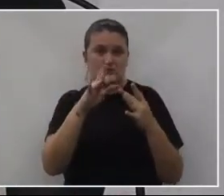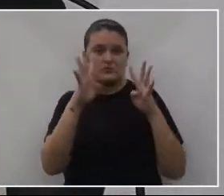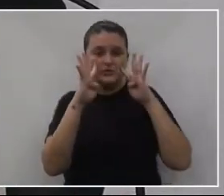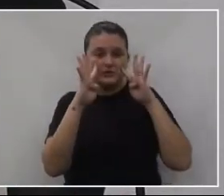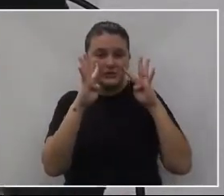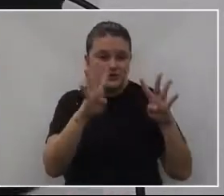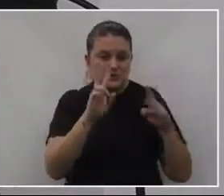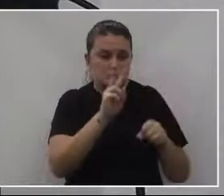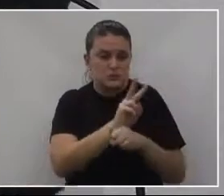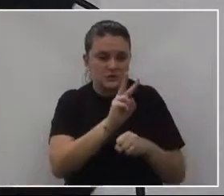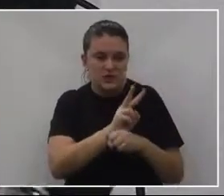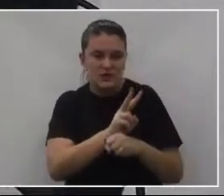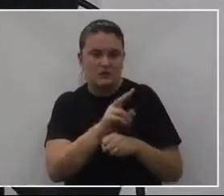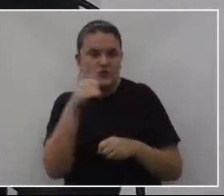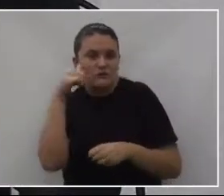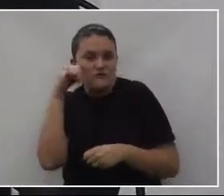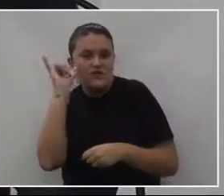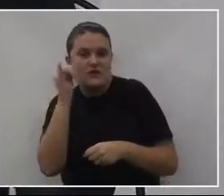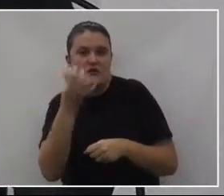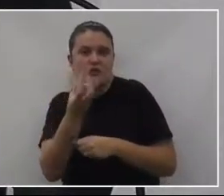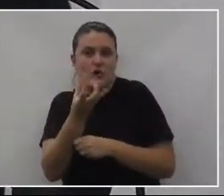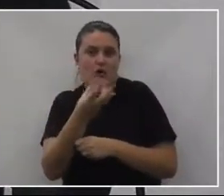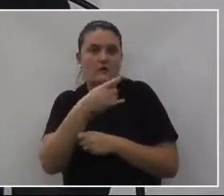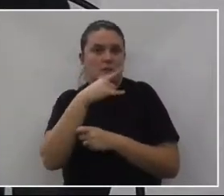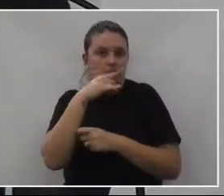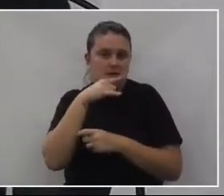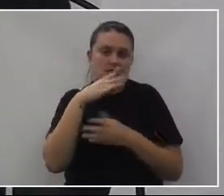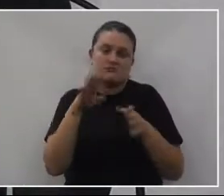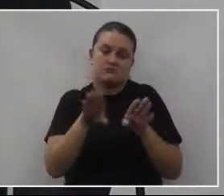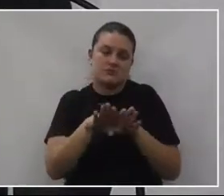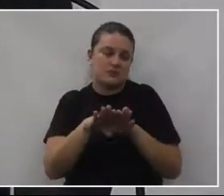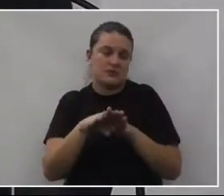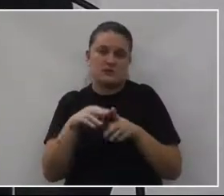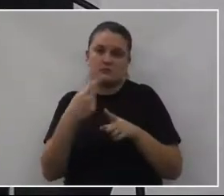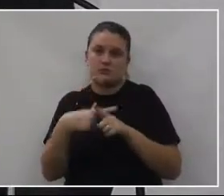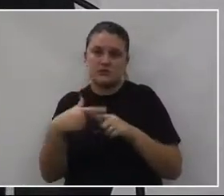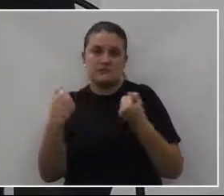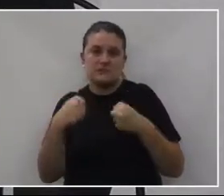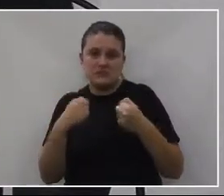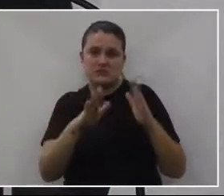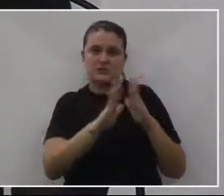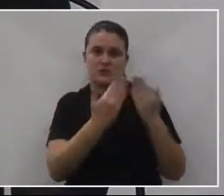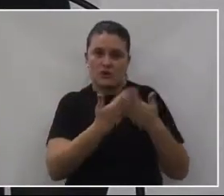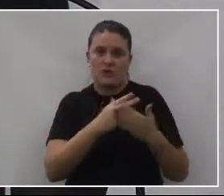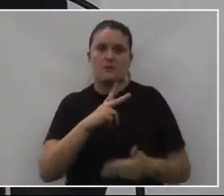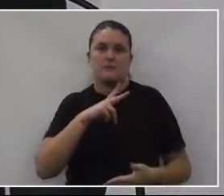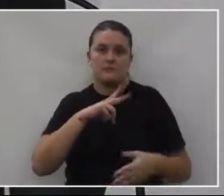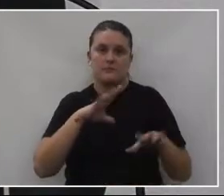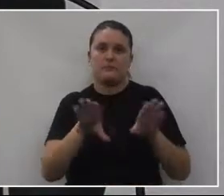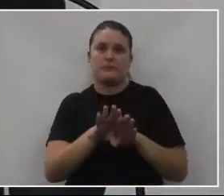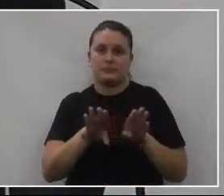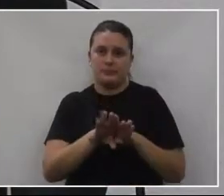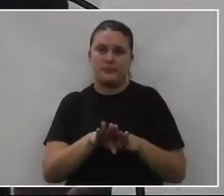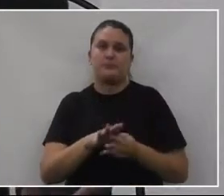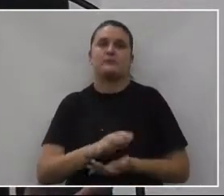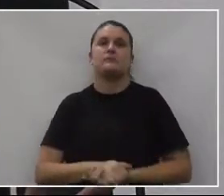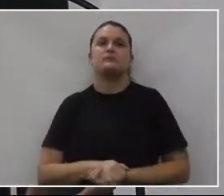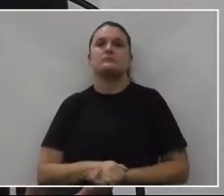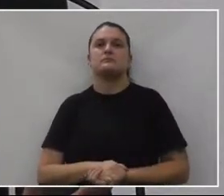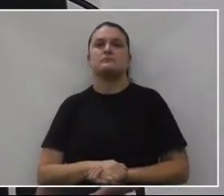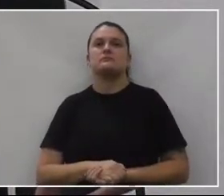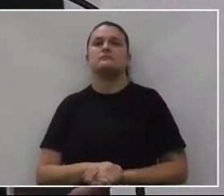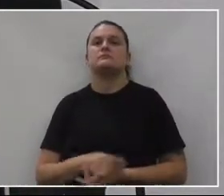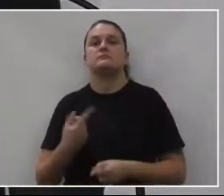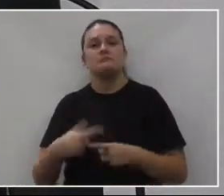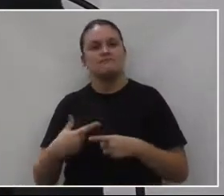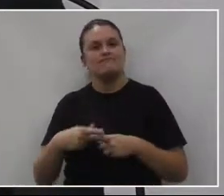da rede, como é feito com o ProERD, né? Diga-se de passagem que atende também as escolas particulares, né? Então, que possamos estender a mão, claro, para o público mais